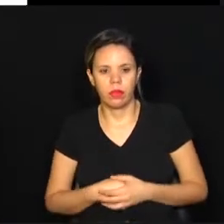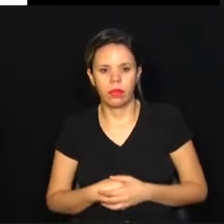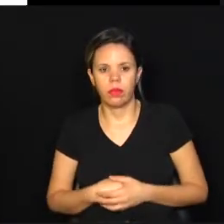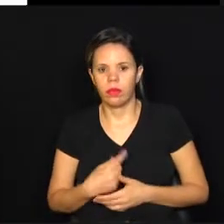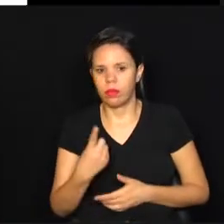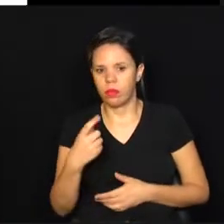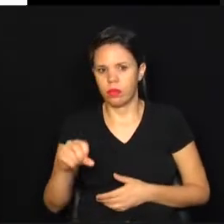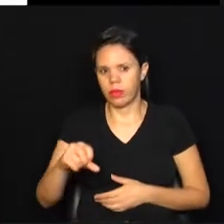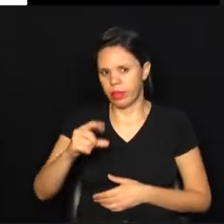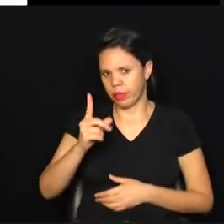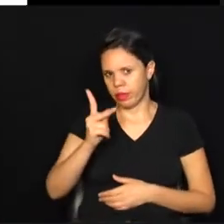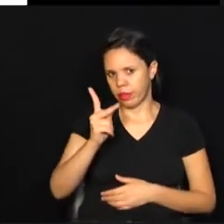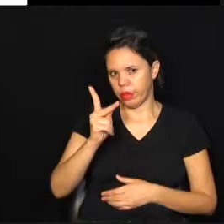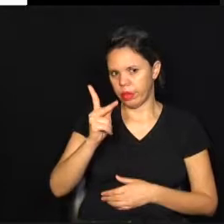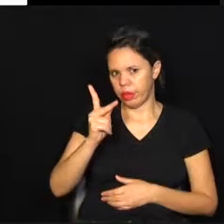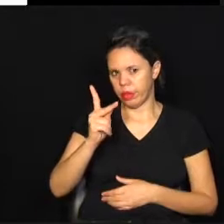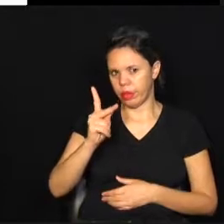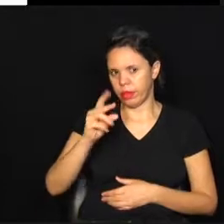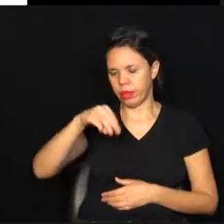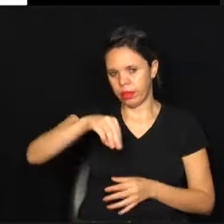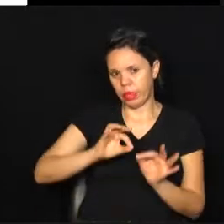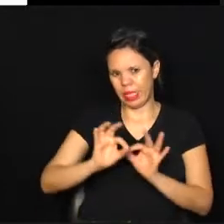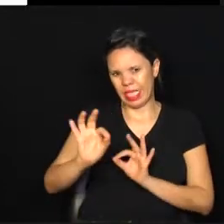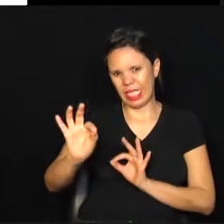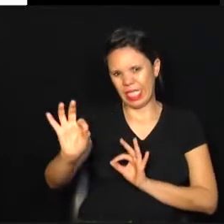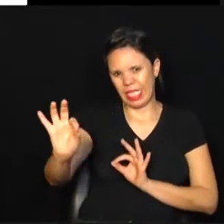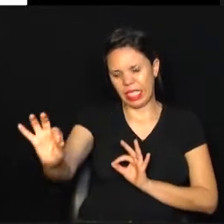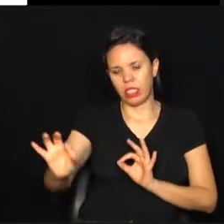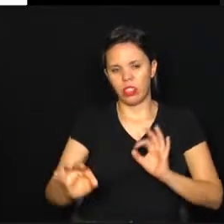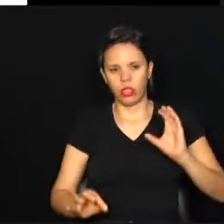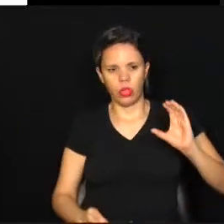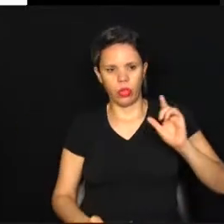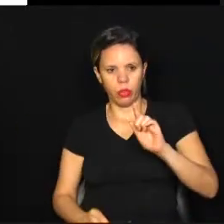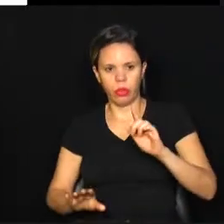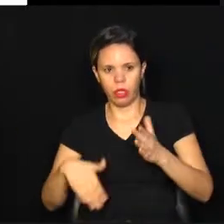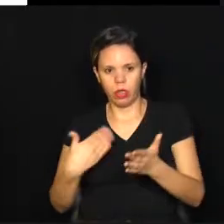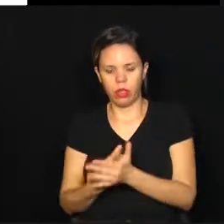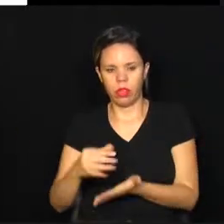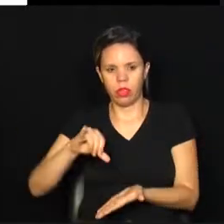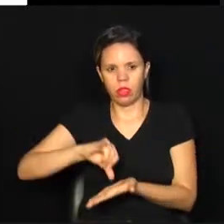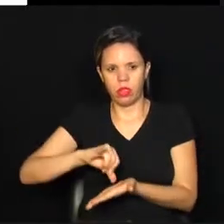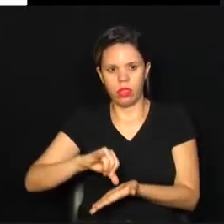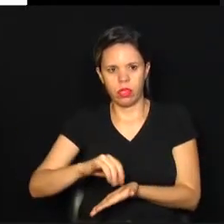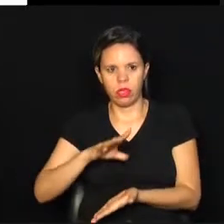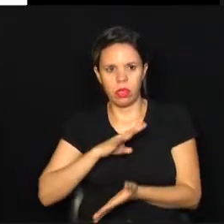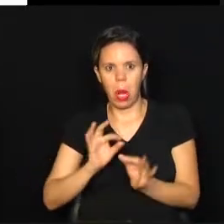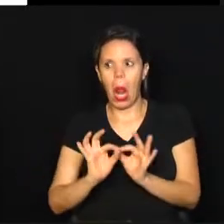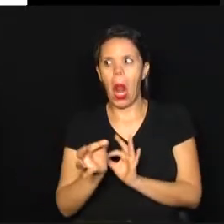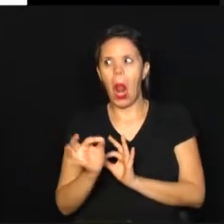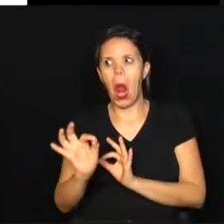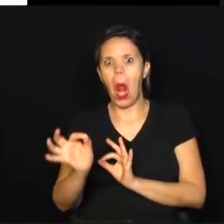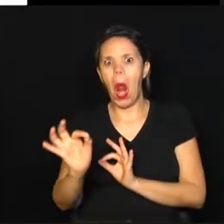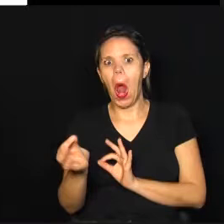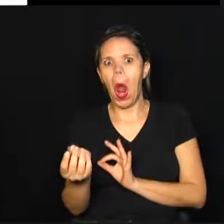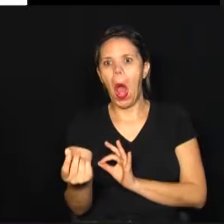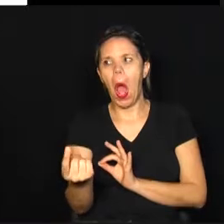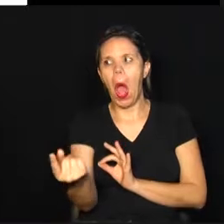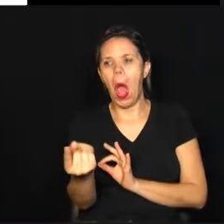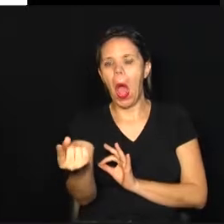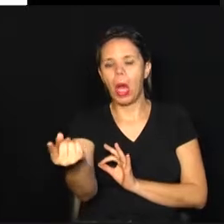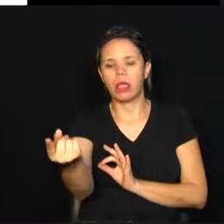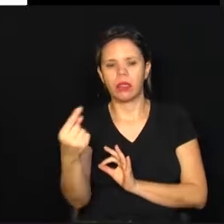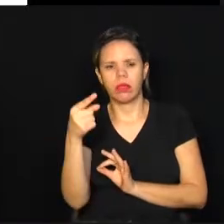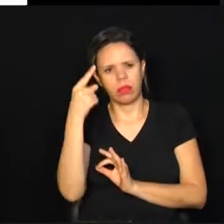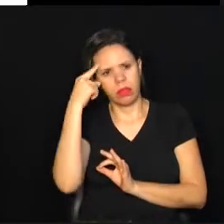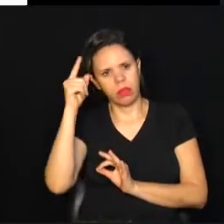19 quilômetros, né, do Campo Grande até o centro. Nós estamos falando de uma extensão gigantesca. Para vocês terem uma ideia,